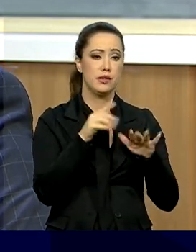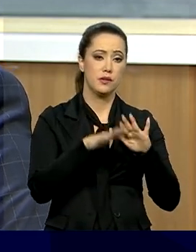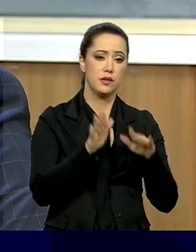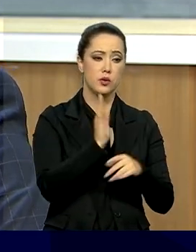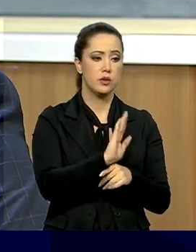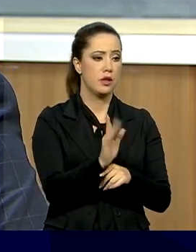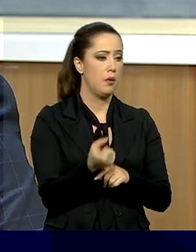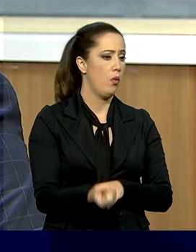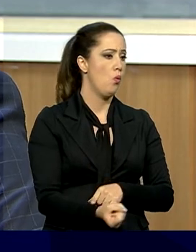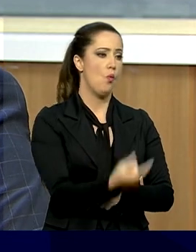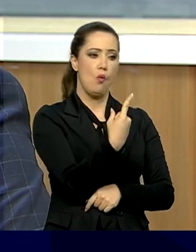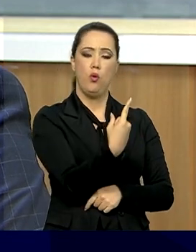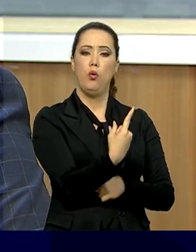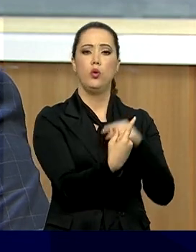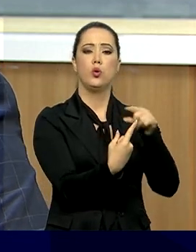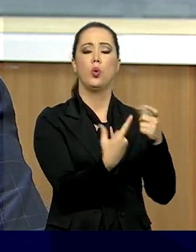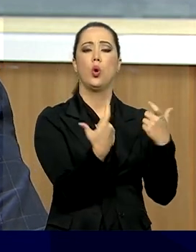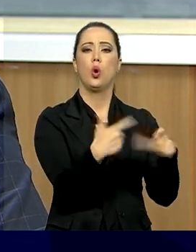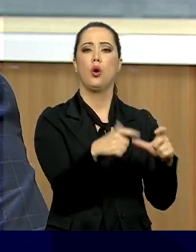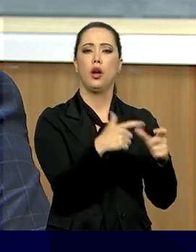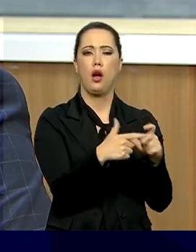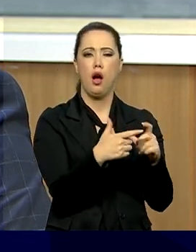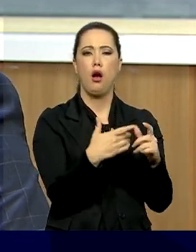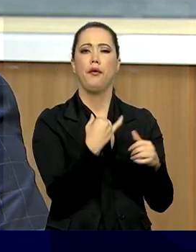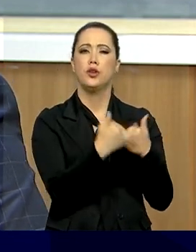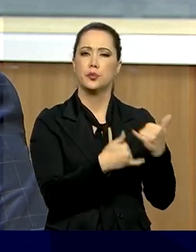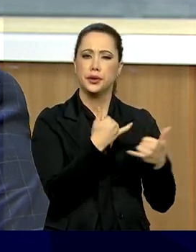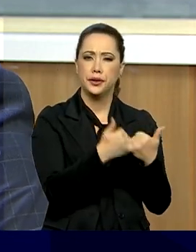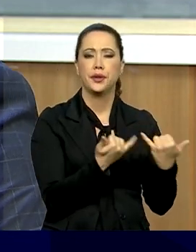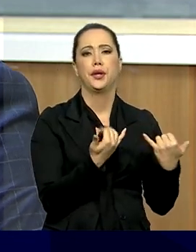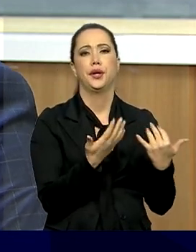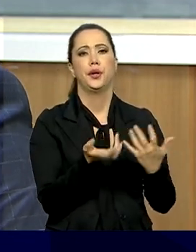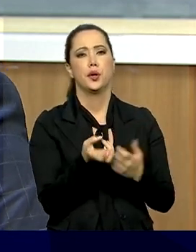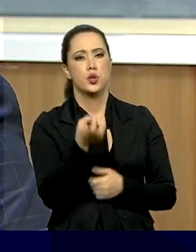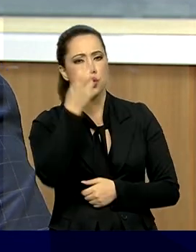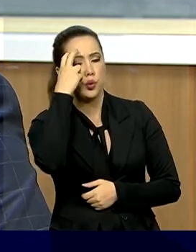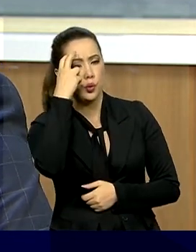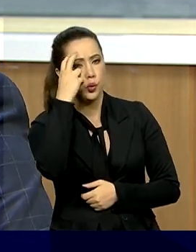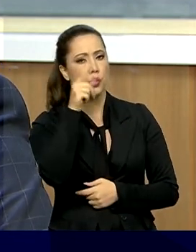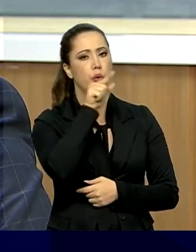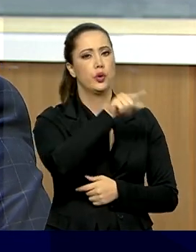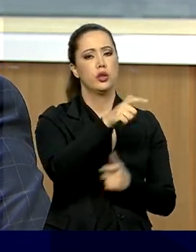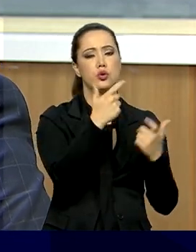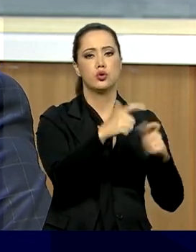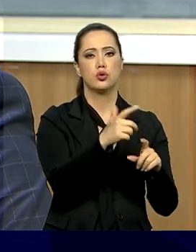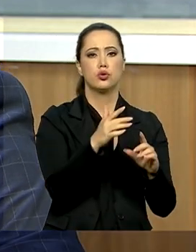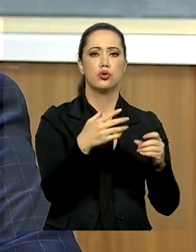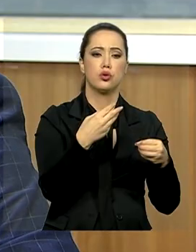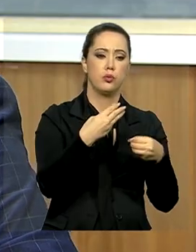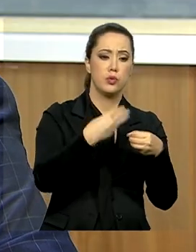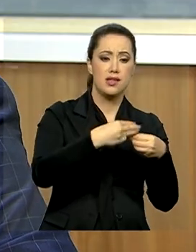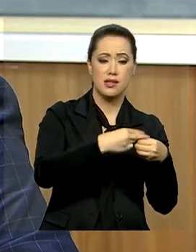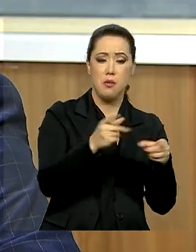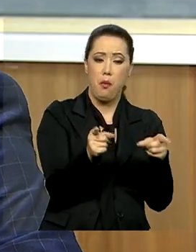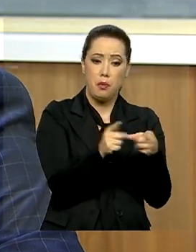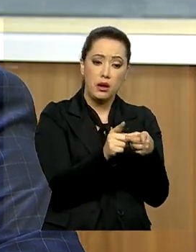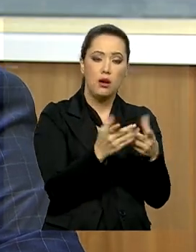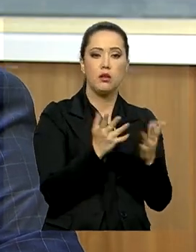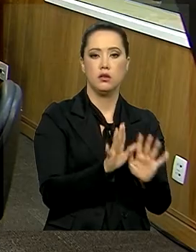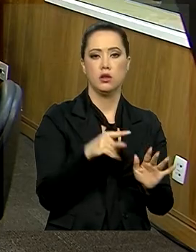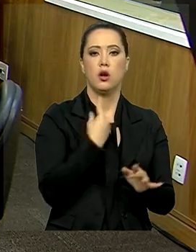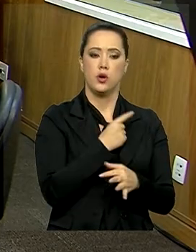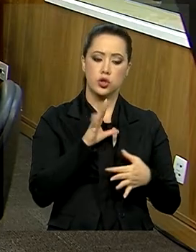vezes um cinema é a única atração turística cultural e econômico de um pequeno município então a gente agiu